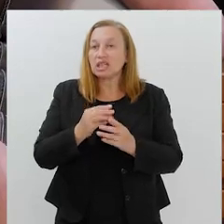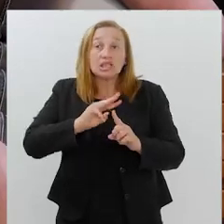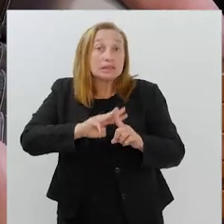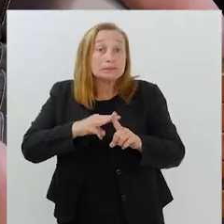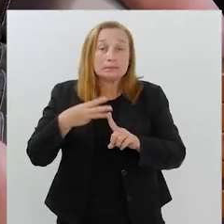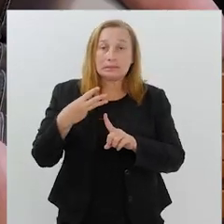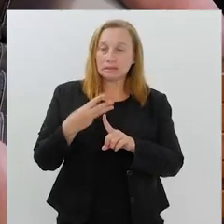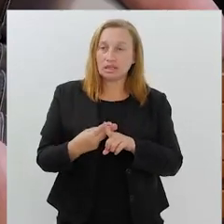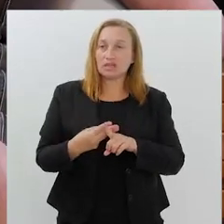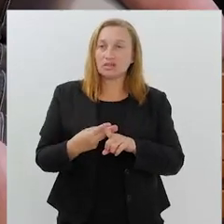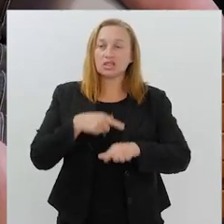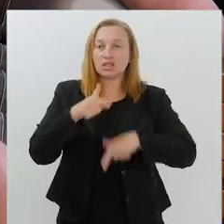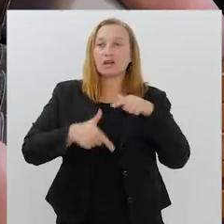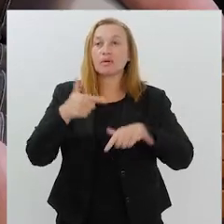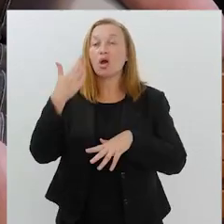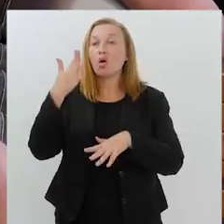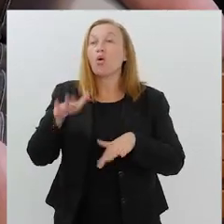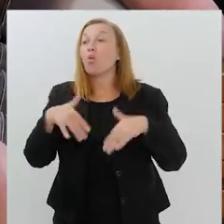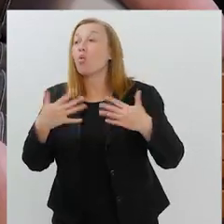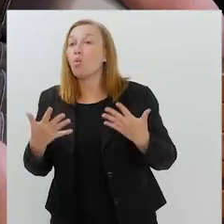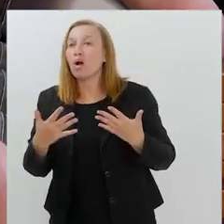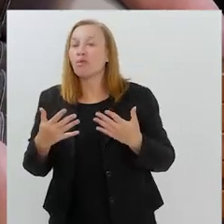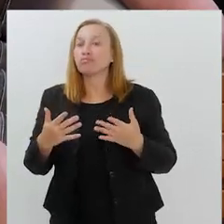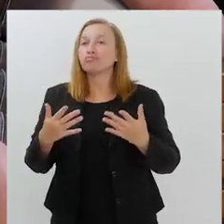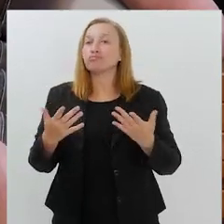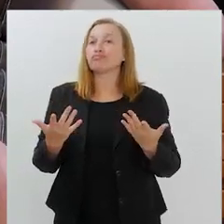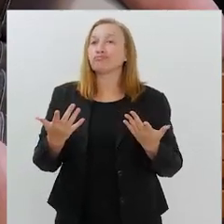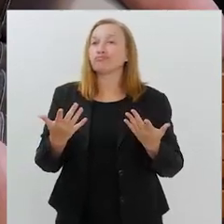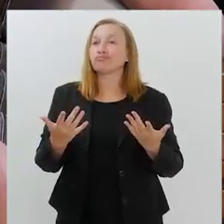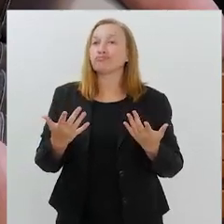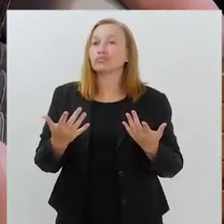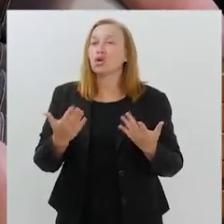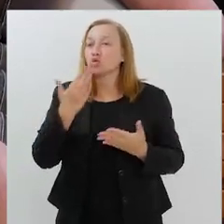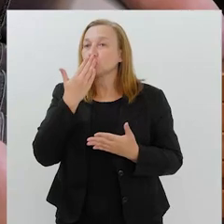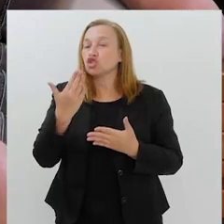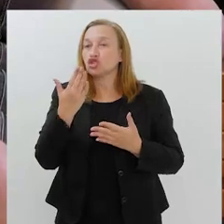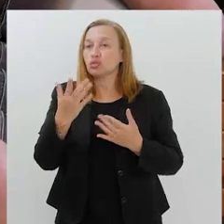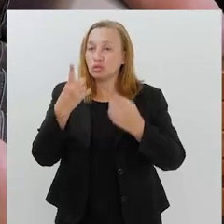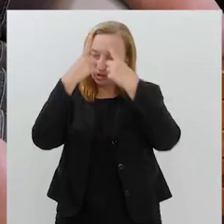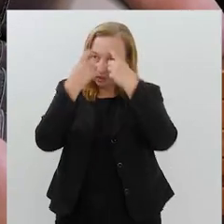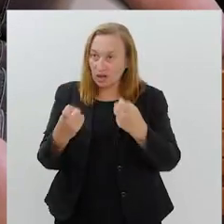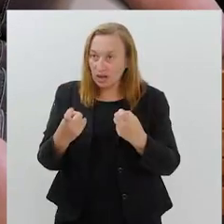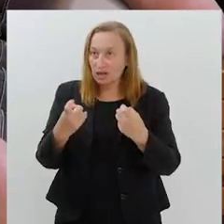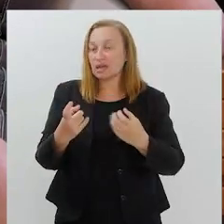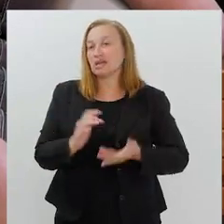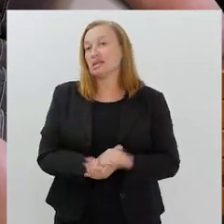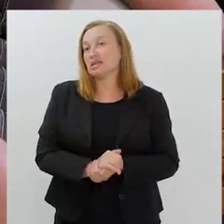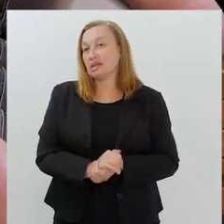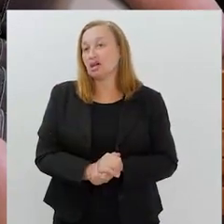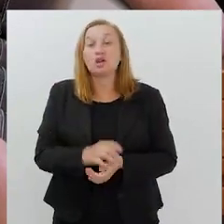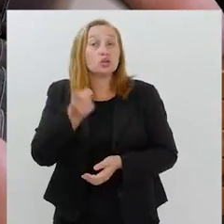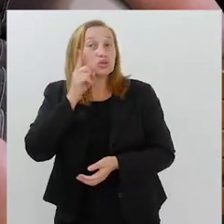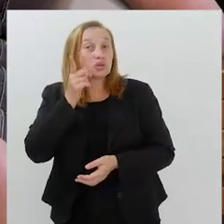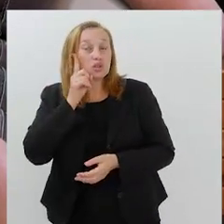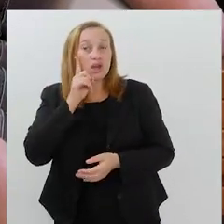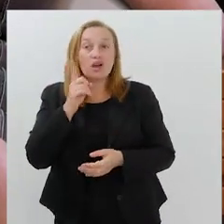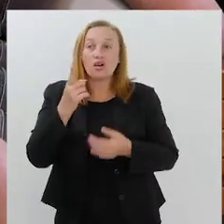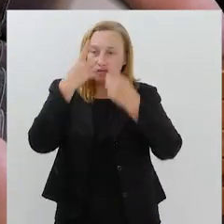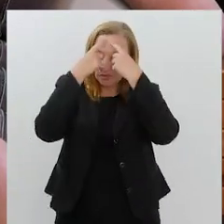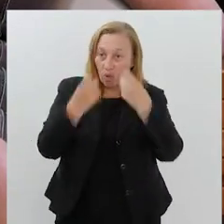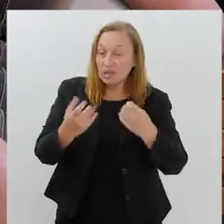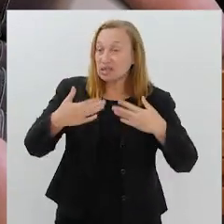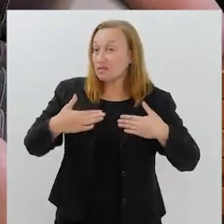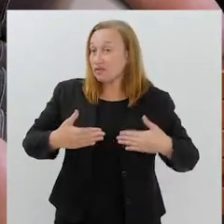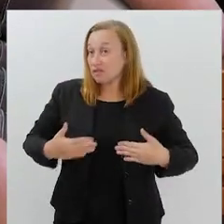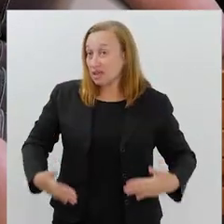jornada sabemos Quais são as formas de violência que nós eh sofremos cotidianamente violência matrimonial violência